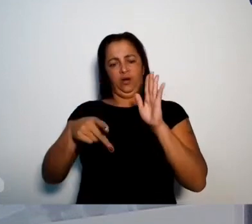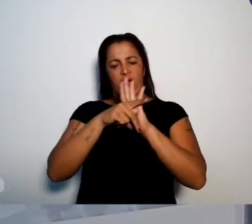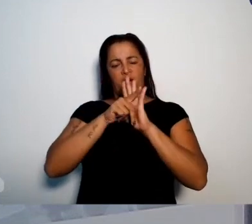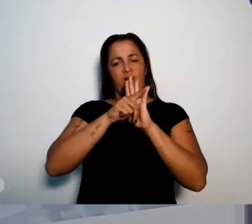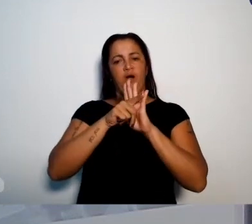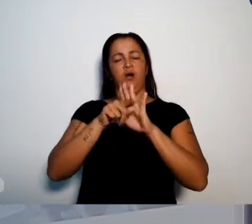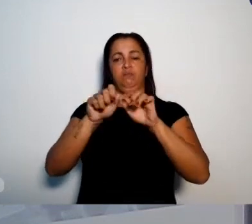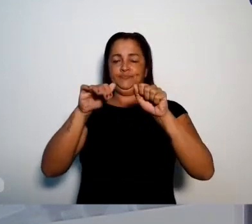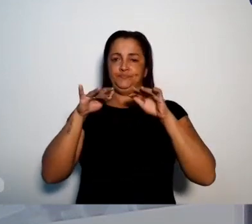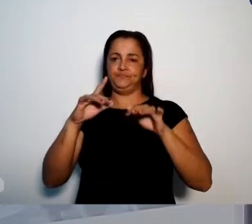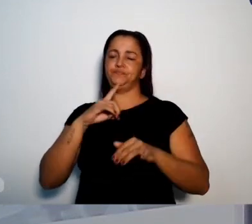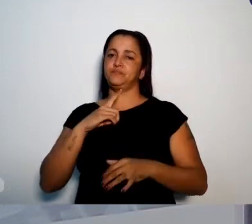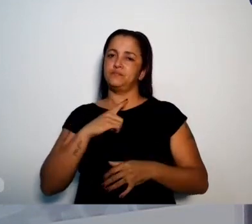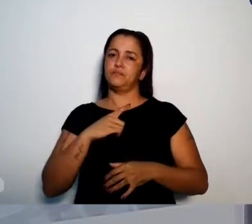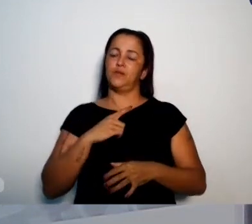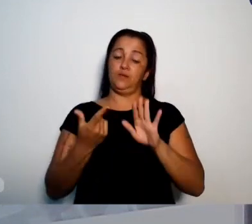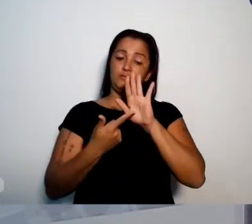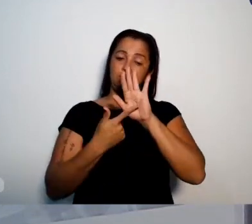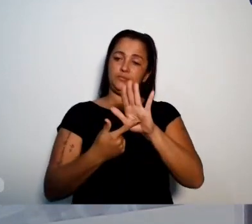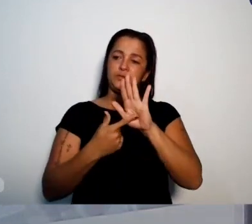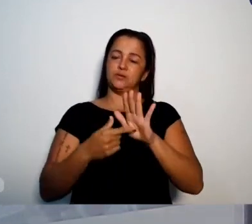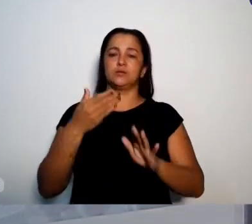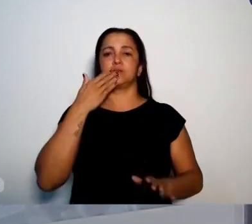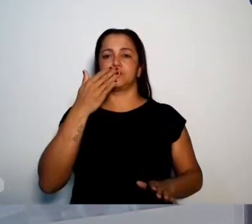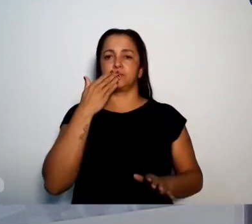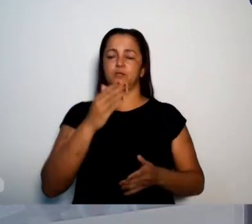nós apresentamos esse requerimento.